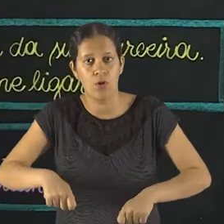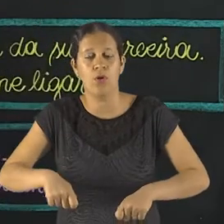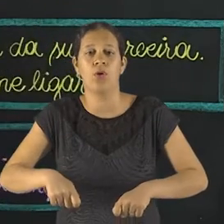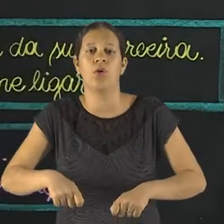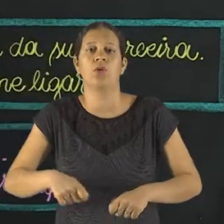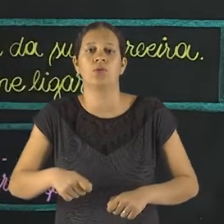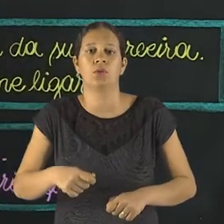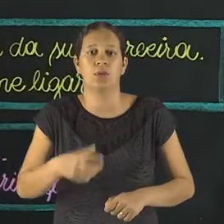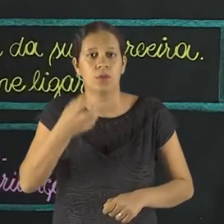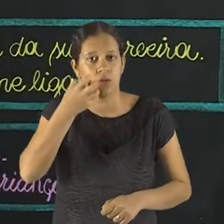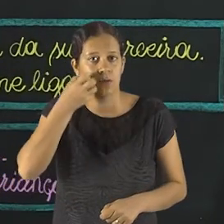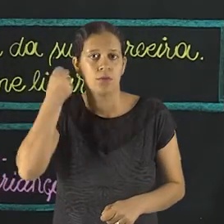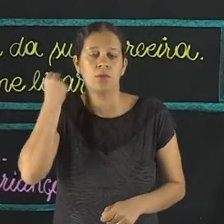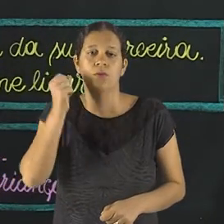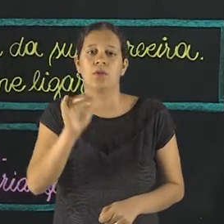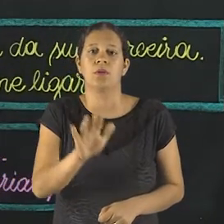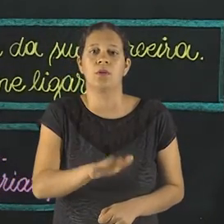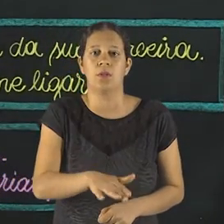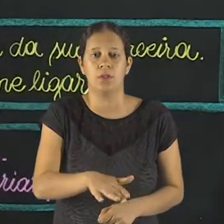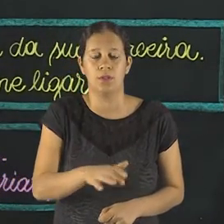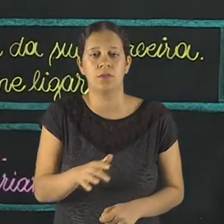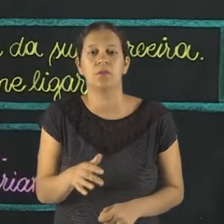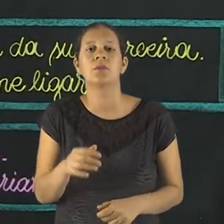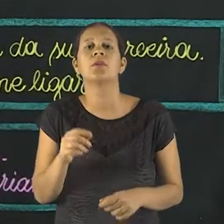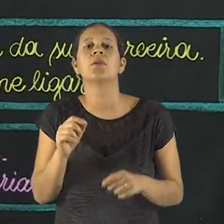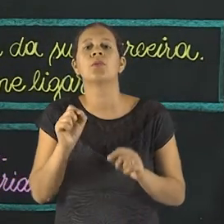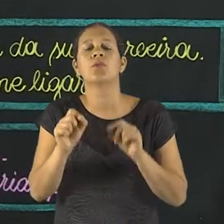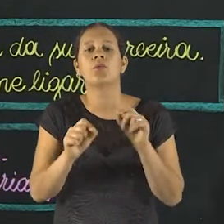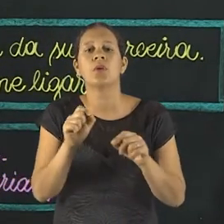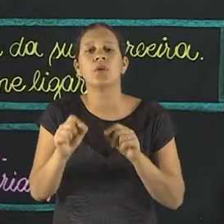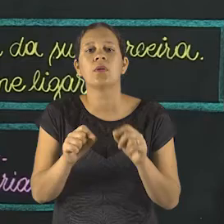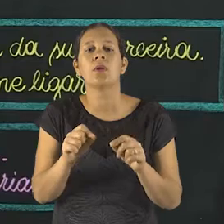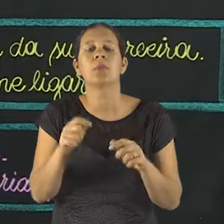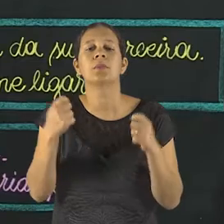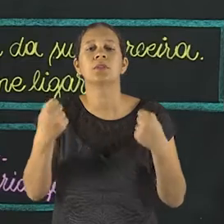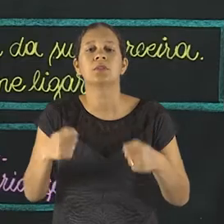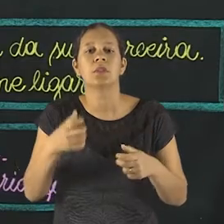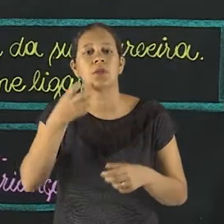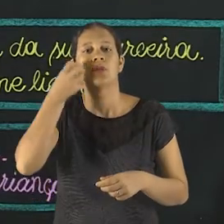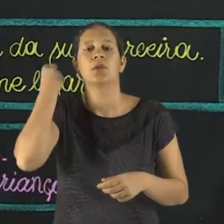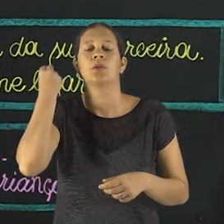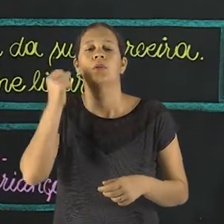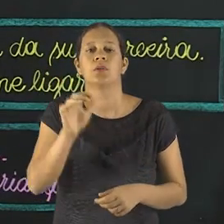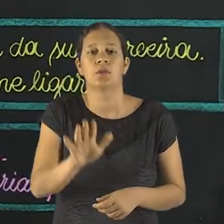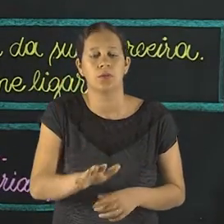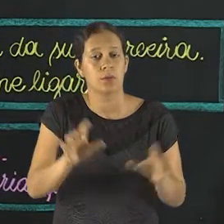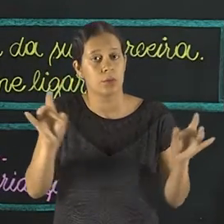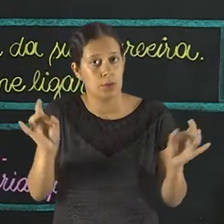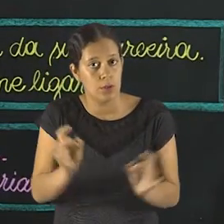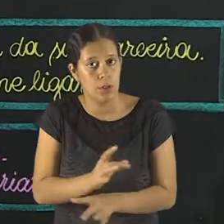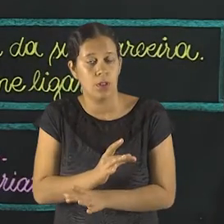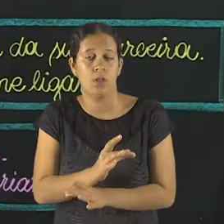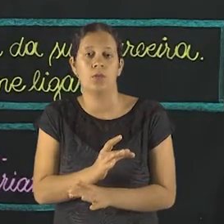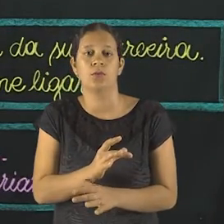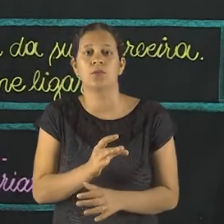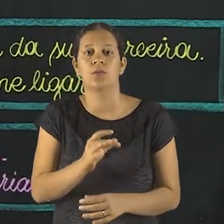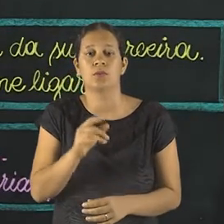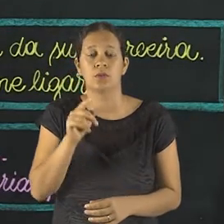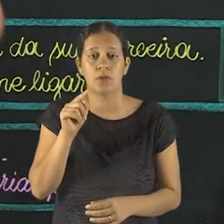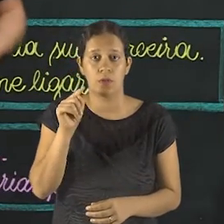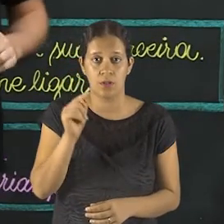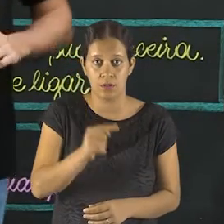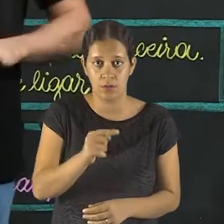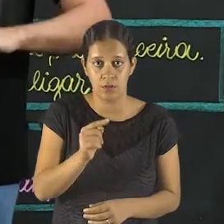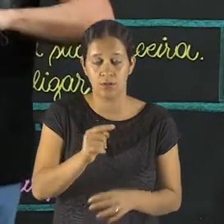guarda da criança. Ou seja, qual a condição para adquirir a guarda da criança? O término do processo. Então, nesse caso,